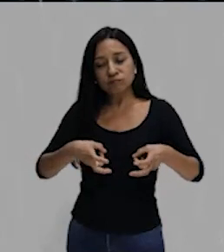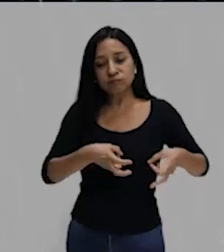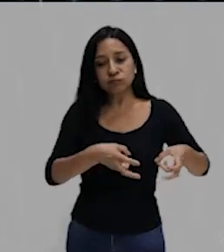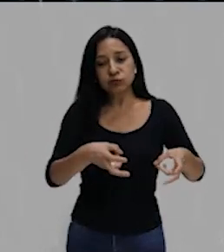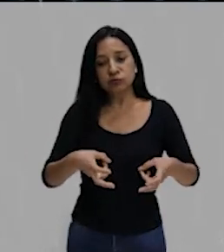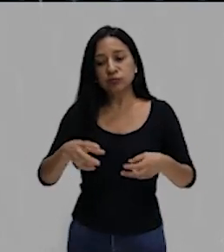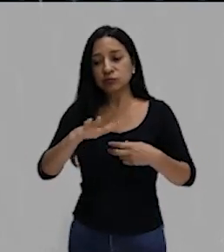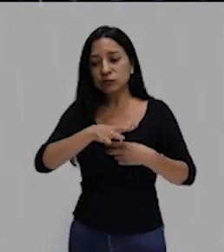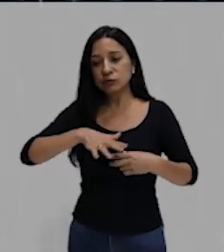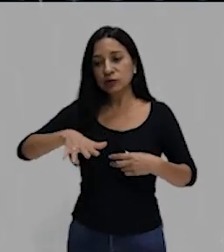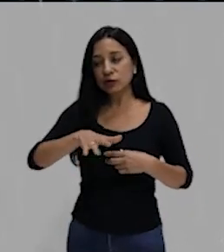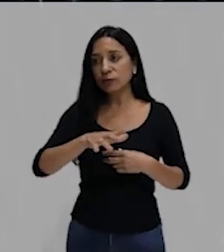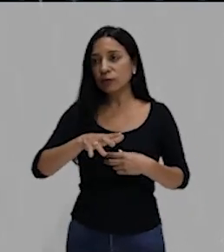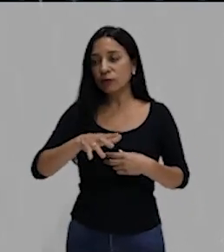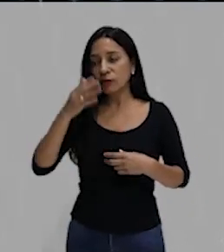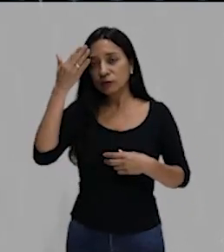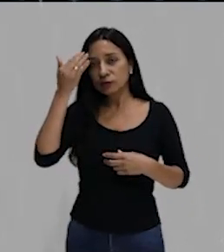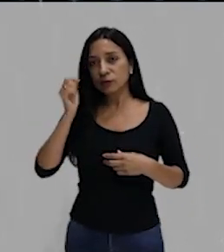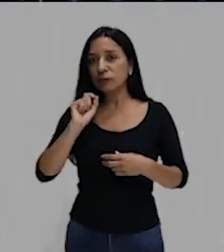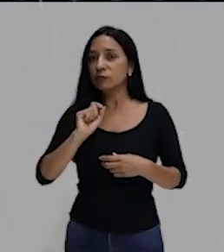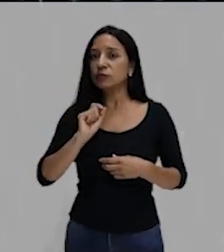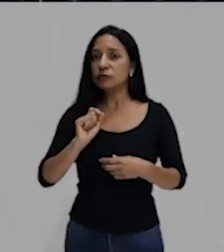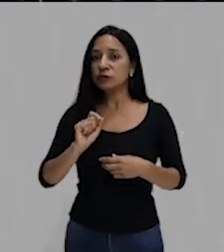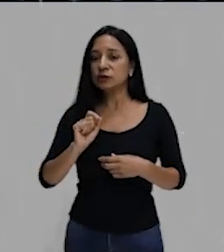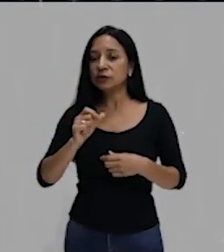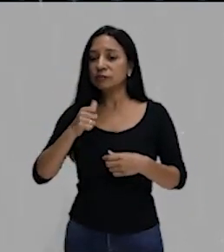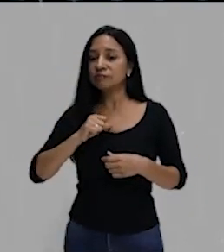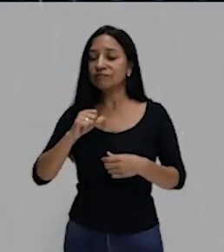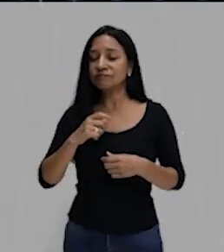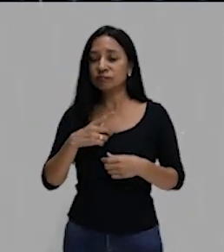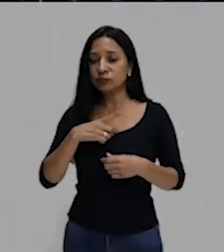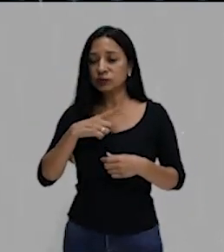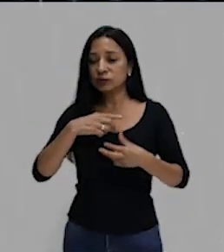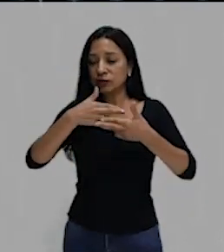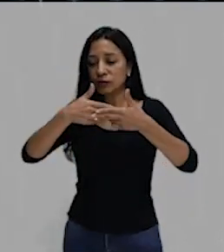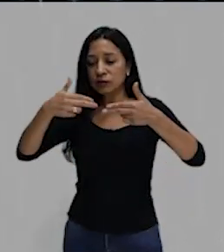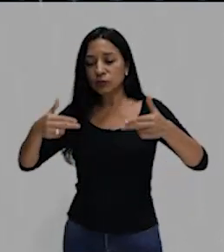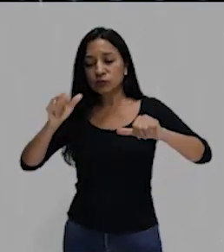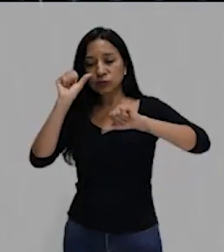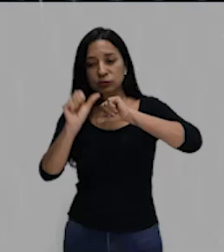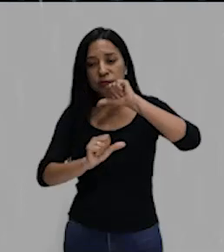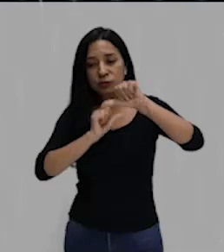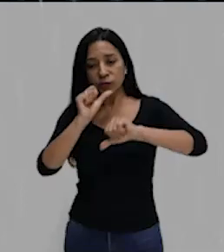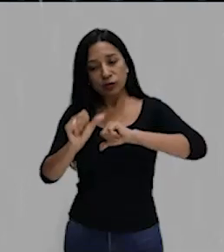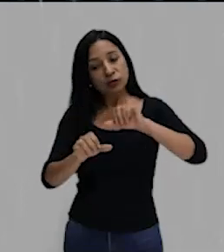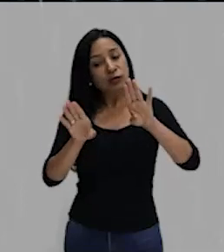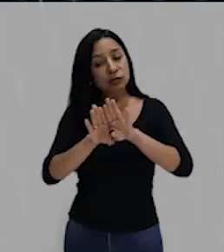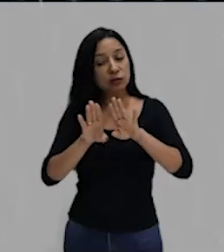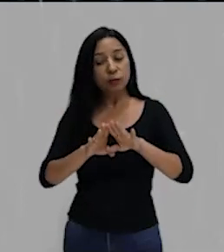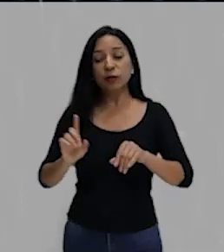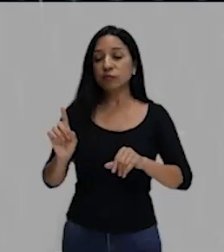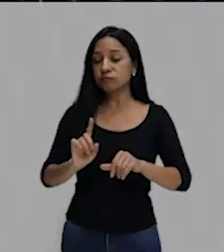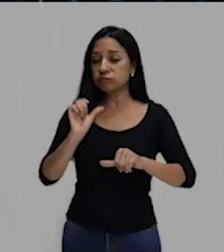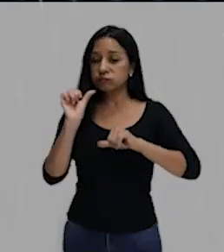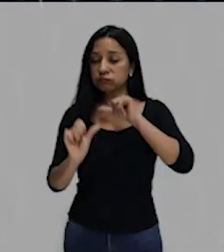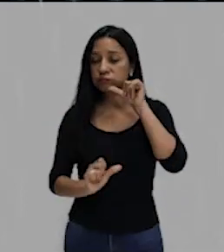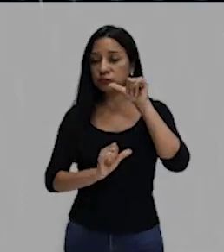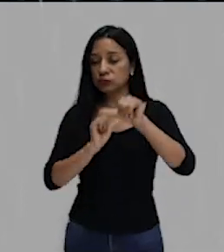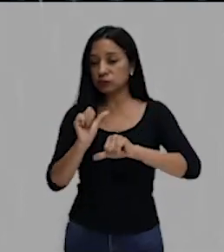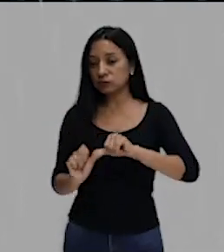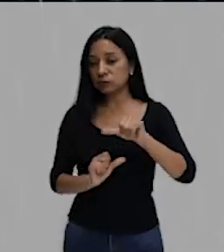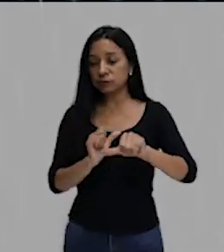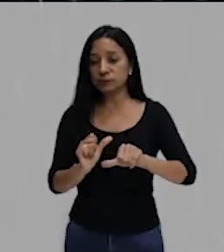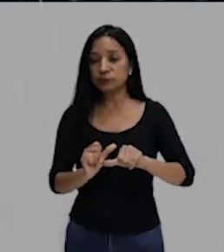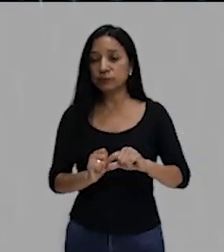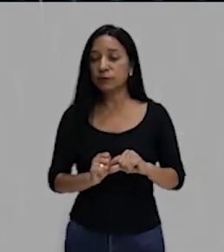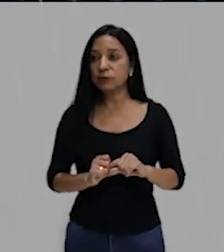sabemos que na natureza ela tem recursos renováveis e recursos não renováveis. Recursos renováveis